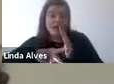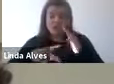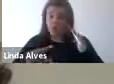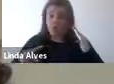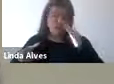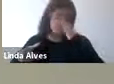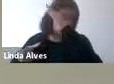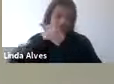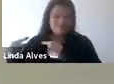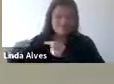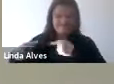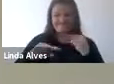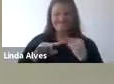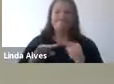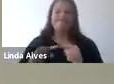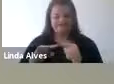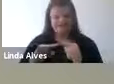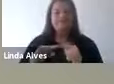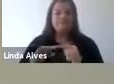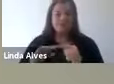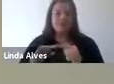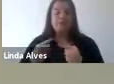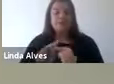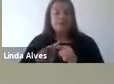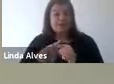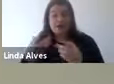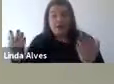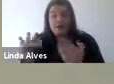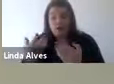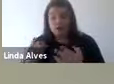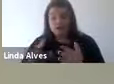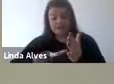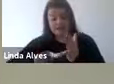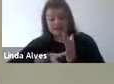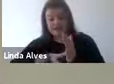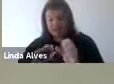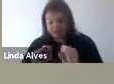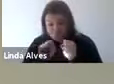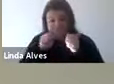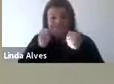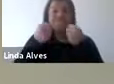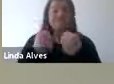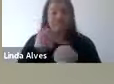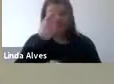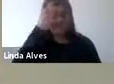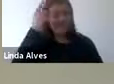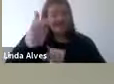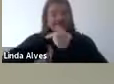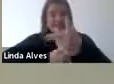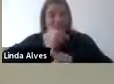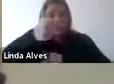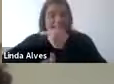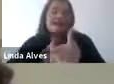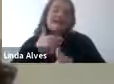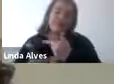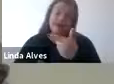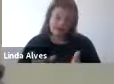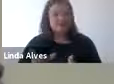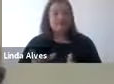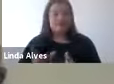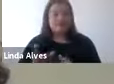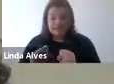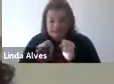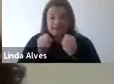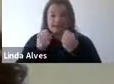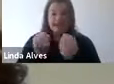instrumento muito importante para os trabalhadores, né? Defenderem emprego, defenderem renda, defenderem a vida,